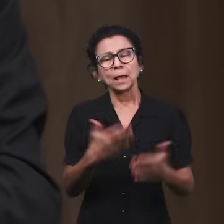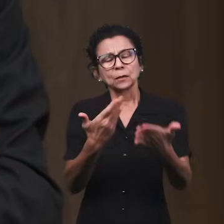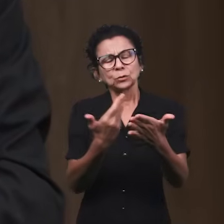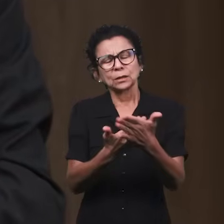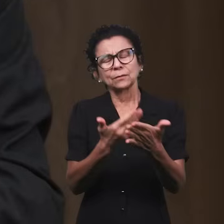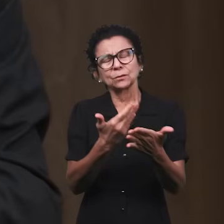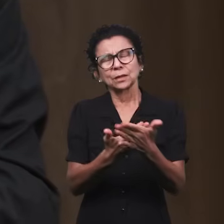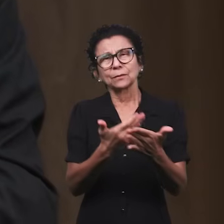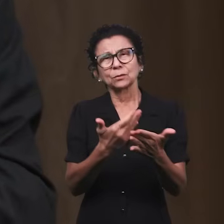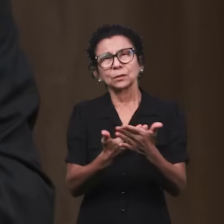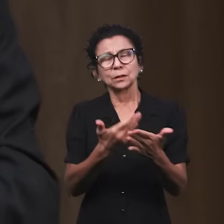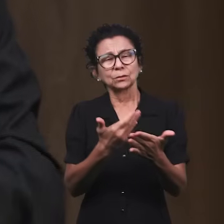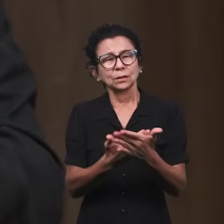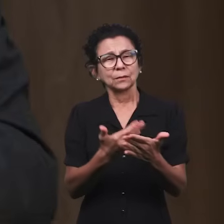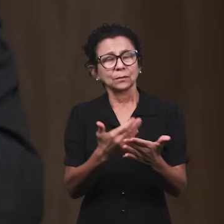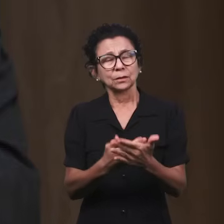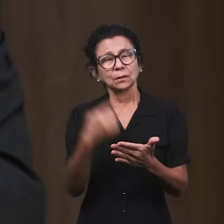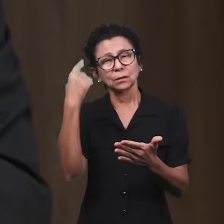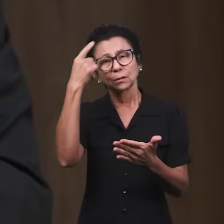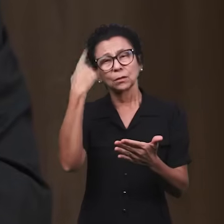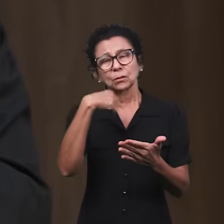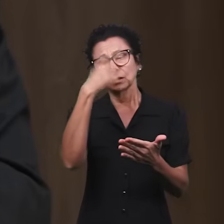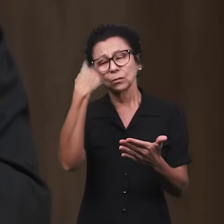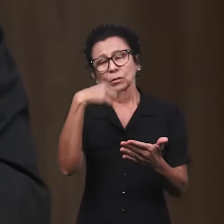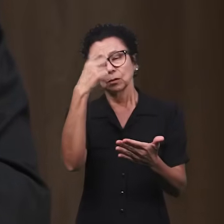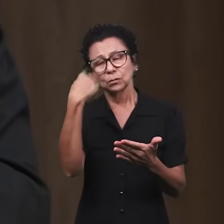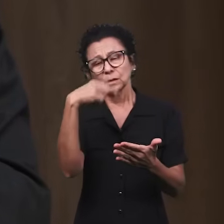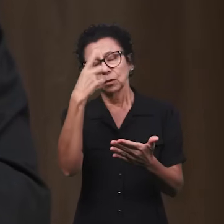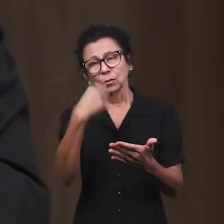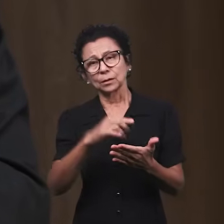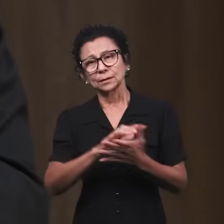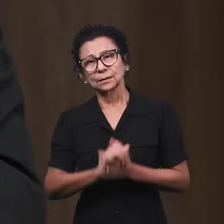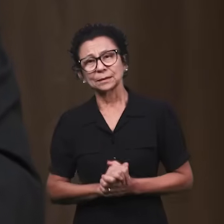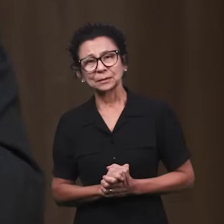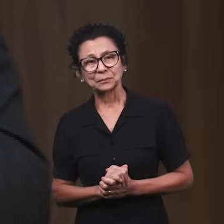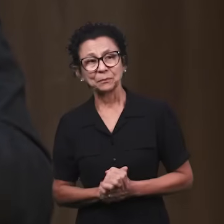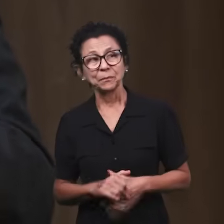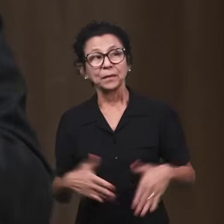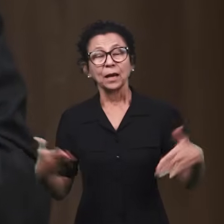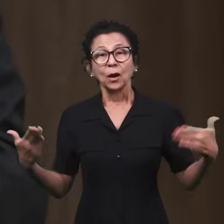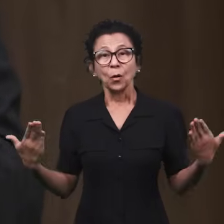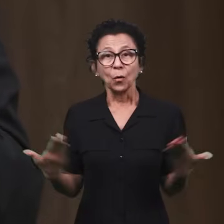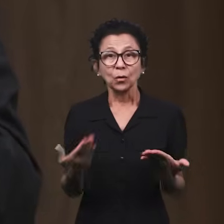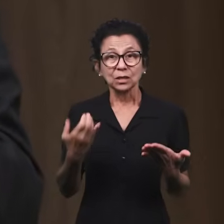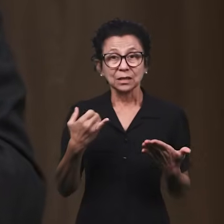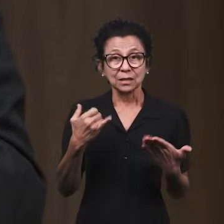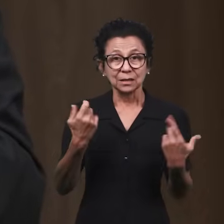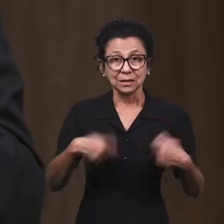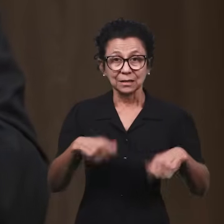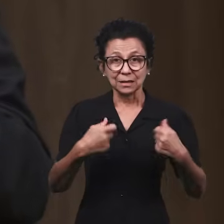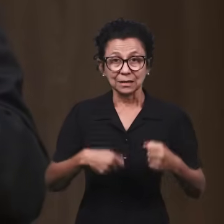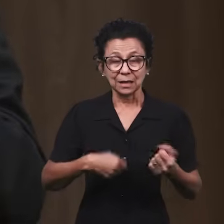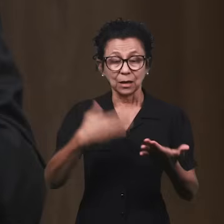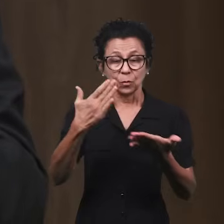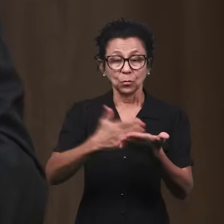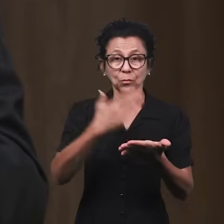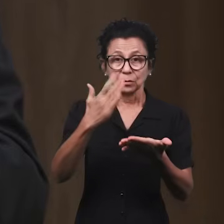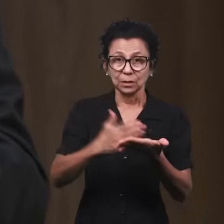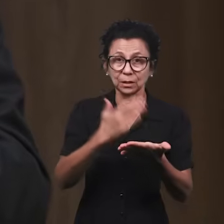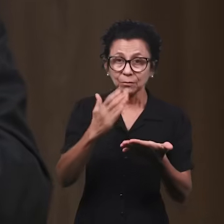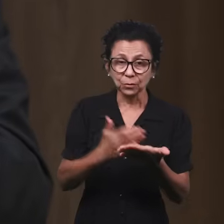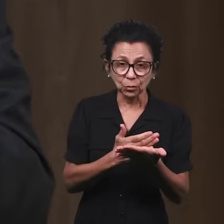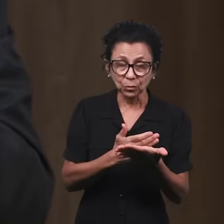ler um livro, não conseguem ler 10 páginas. A capacidade das pessoas de leitura caiu